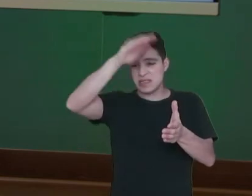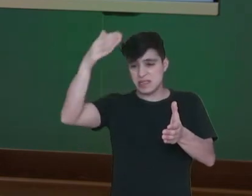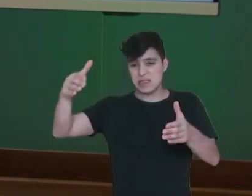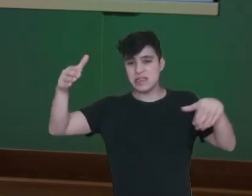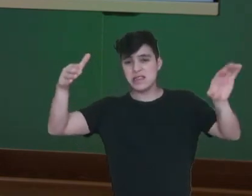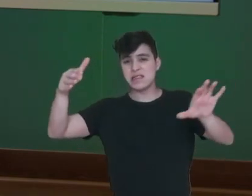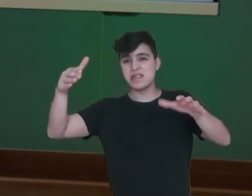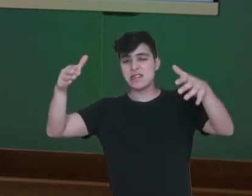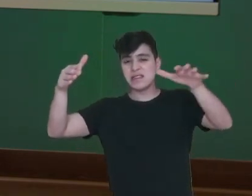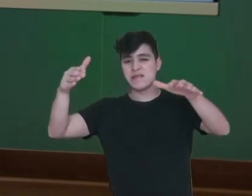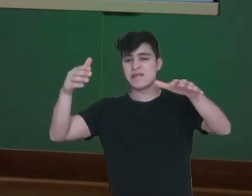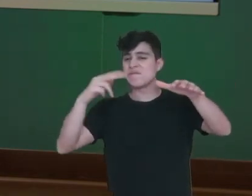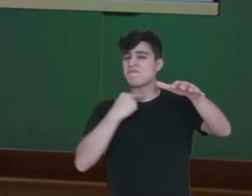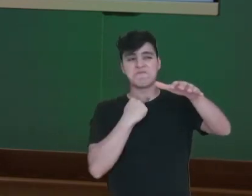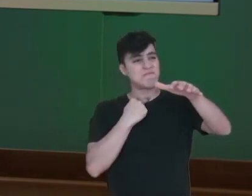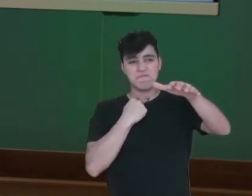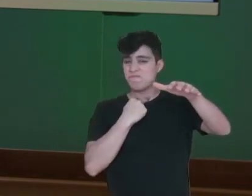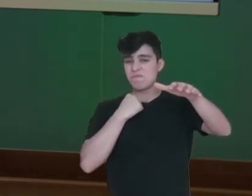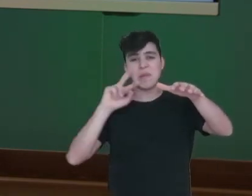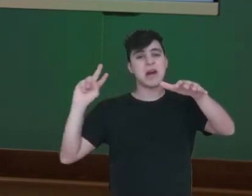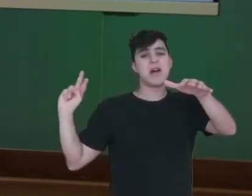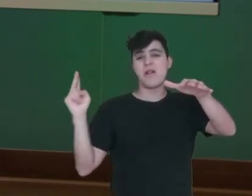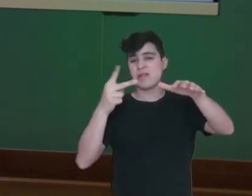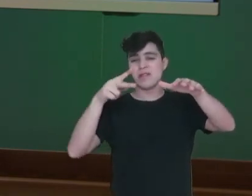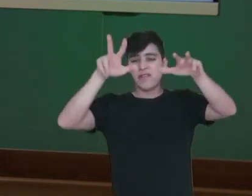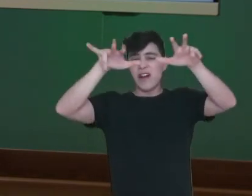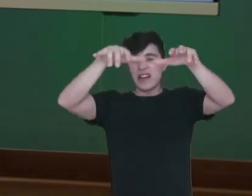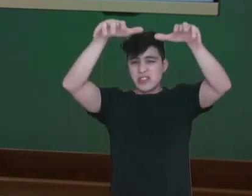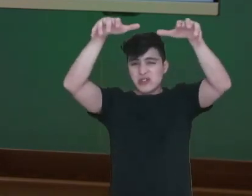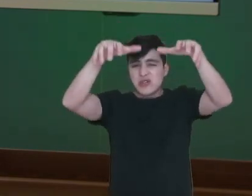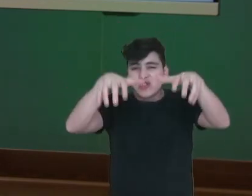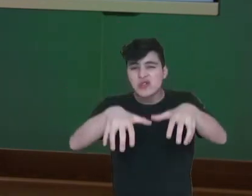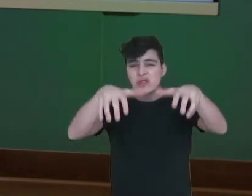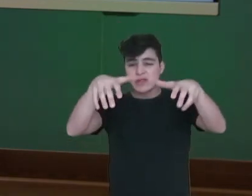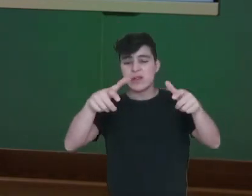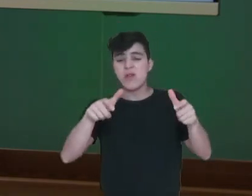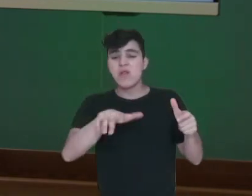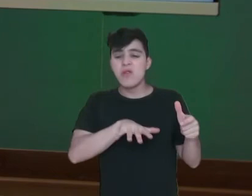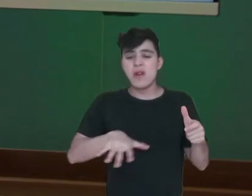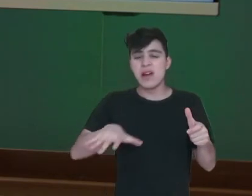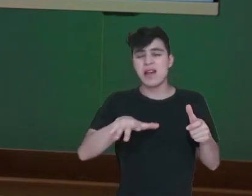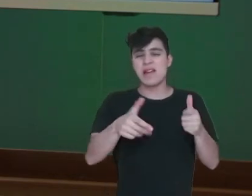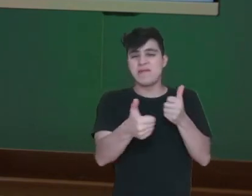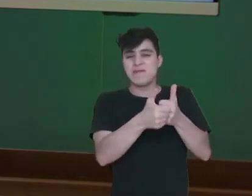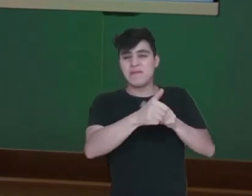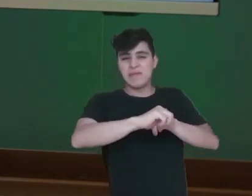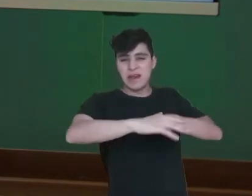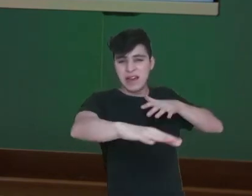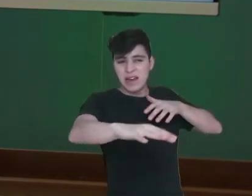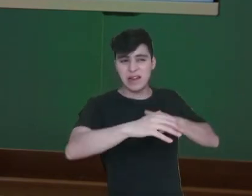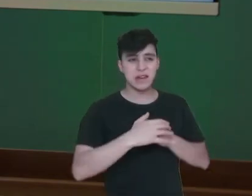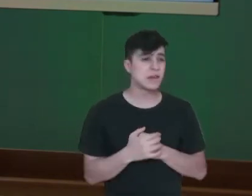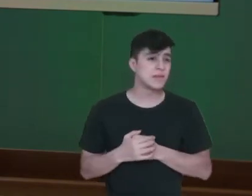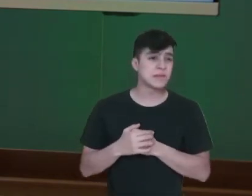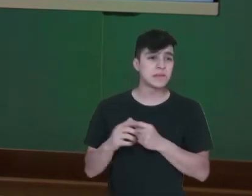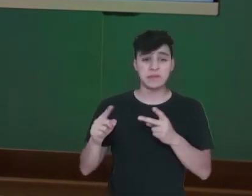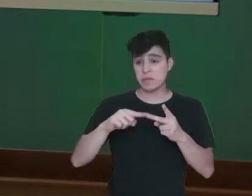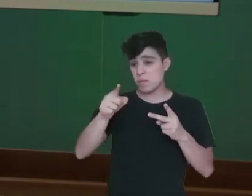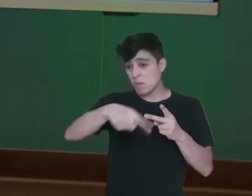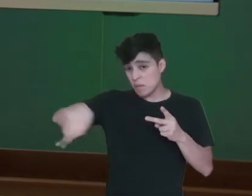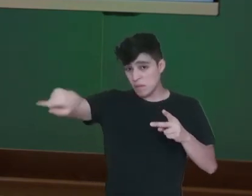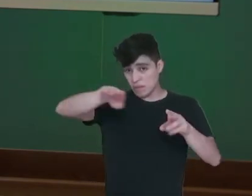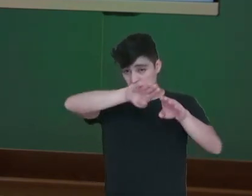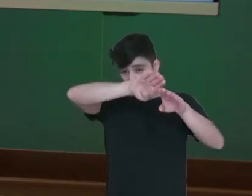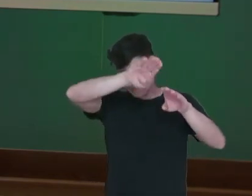ultrapassar muitas vezes essas serras e acaba chovendo aqui na região litorânea. O outro lado